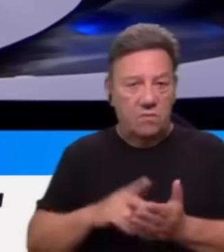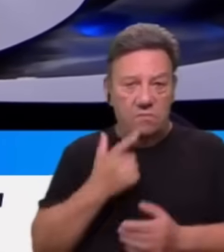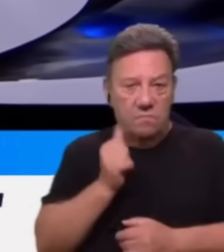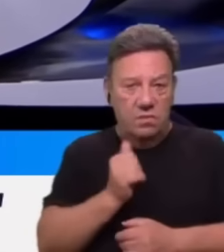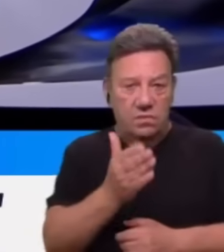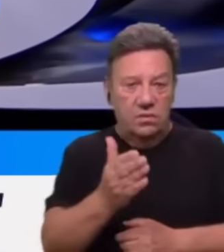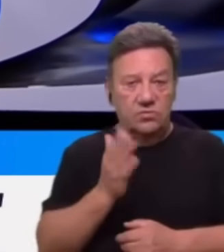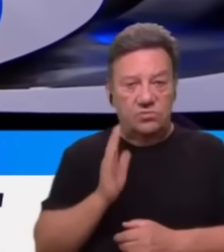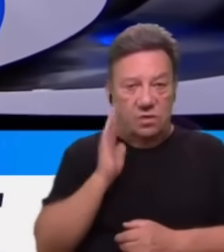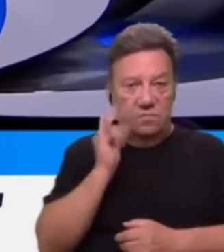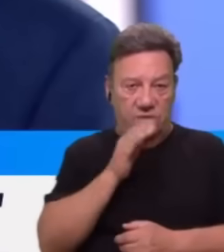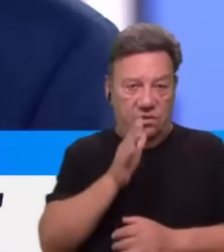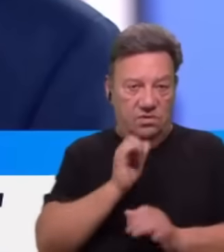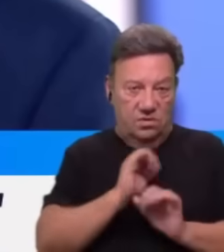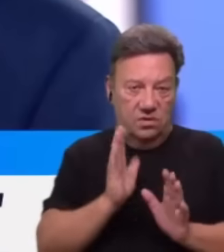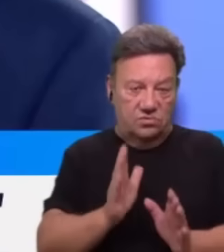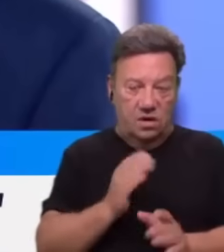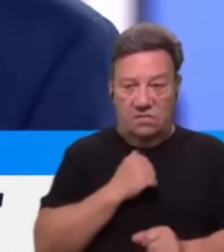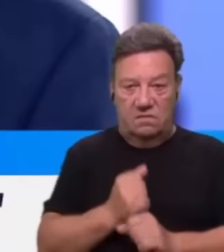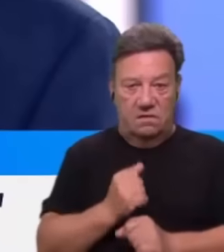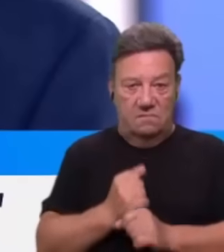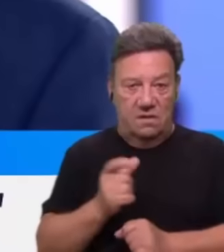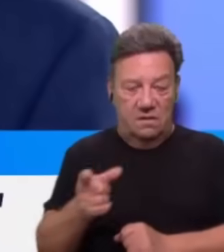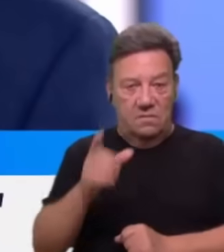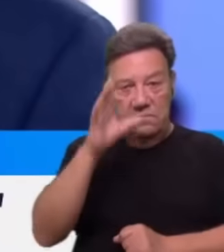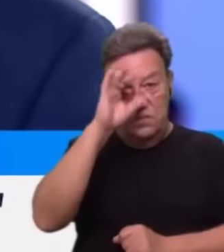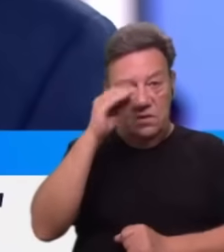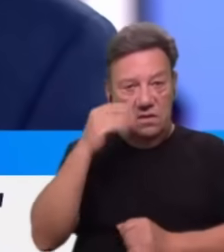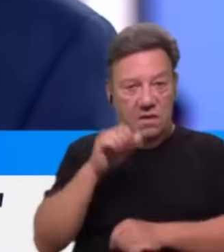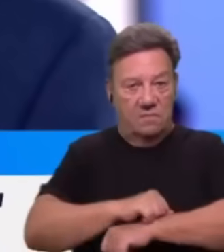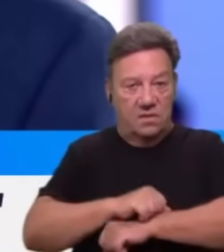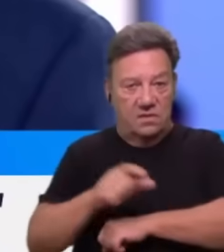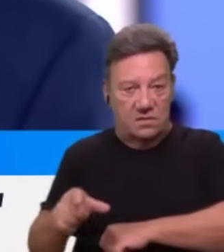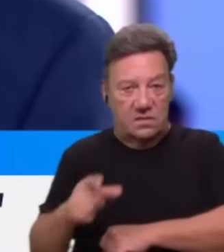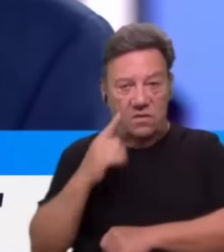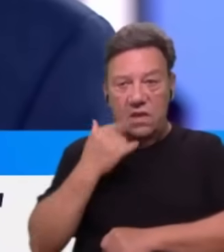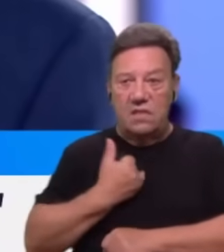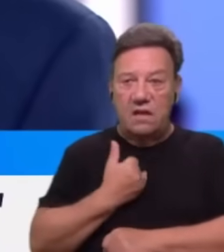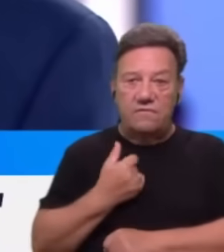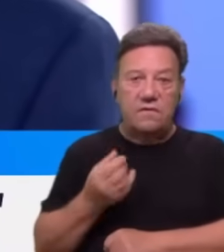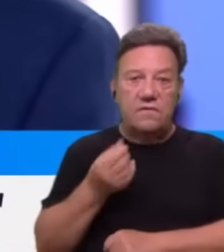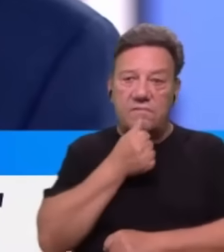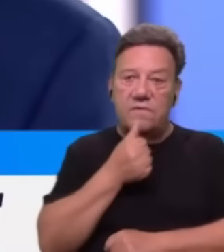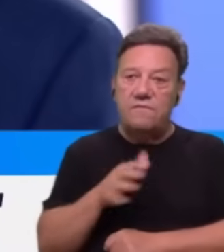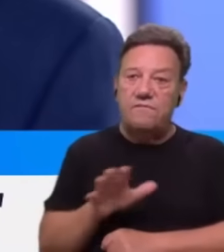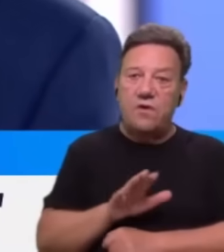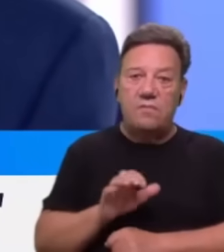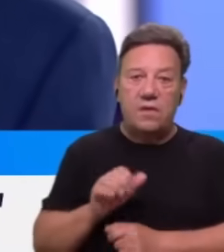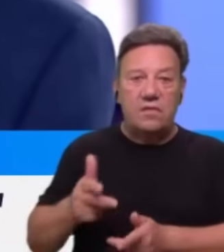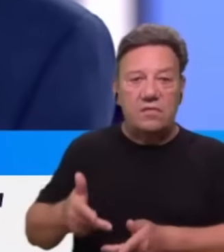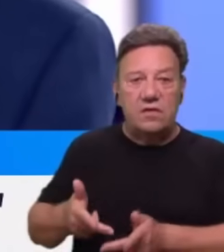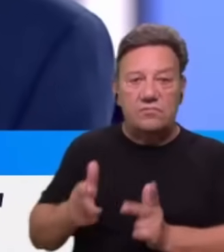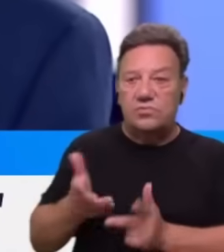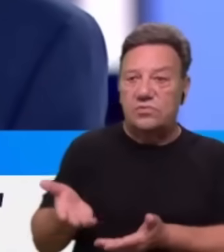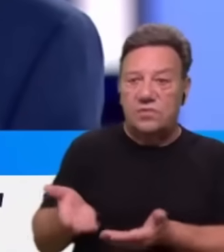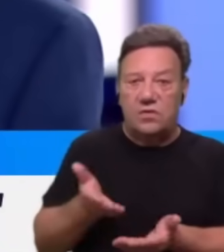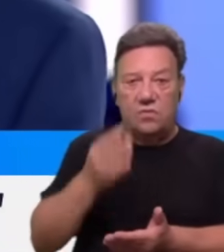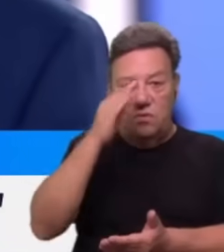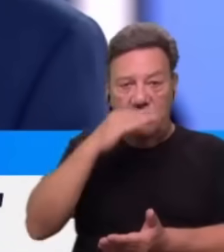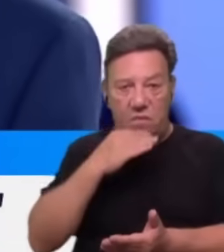já tive a oportunidade de esclarecer nós estamos a trabalhar com o ministério da Habitação para identificar formas de disponibilização de